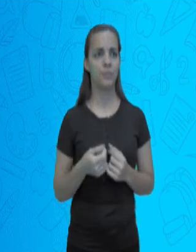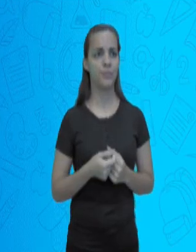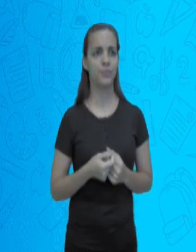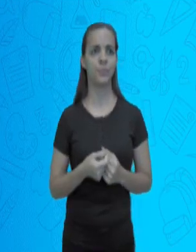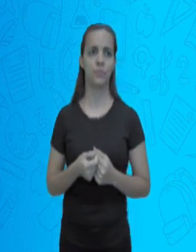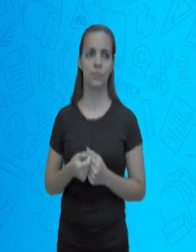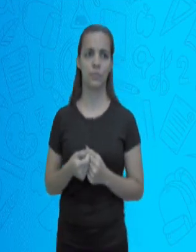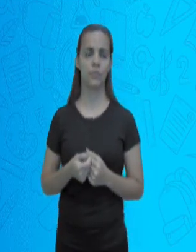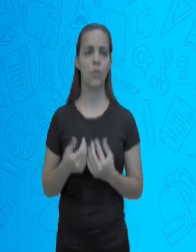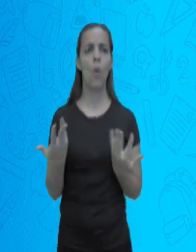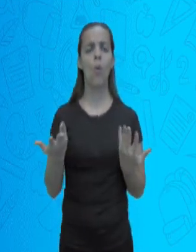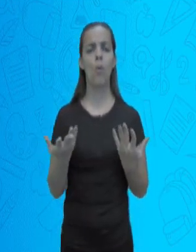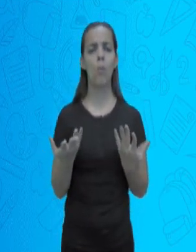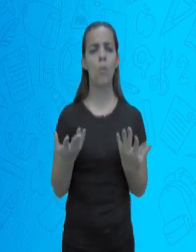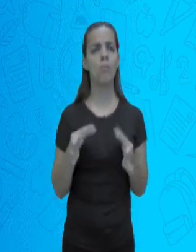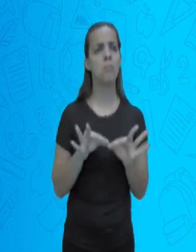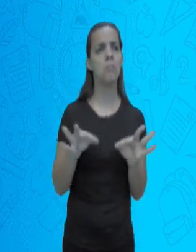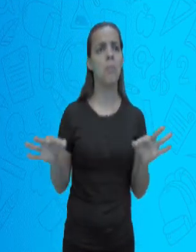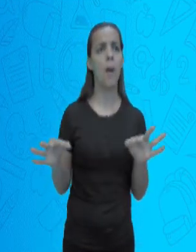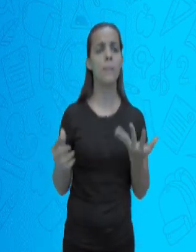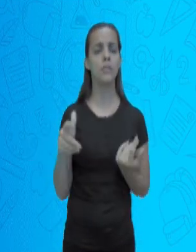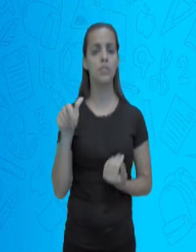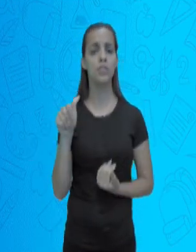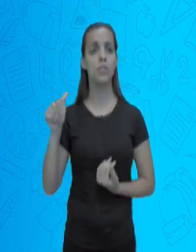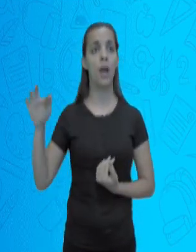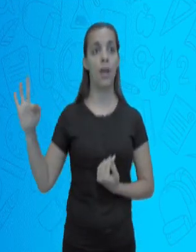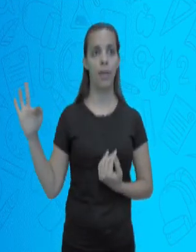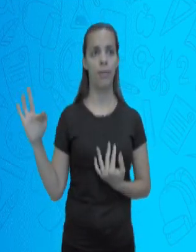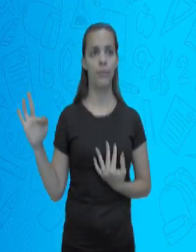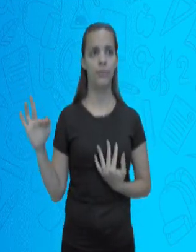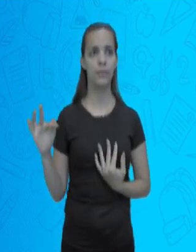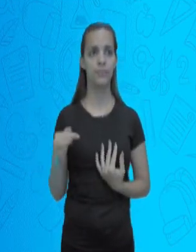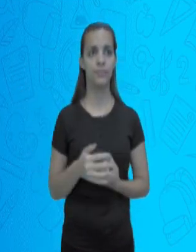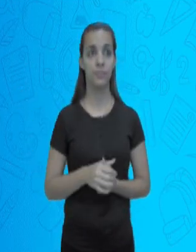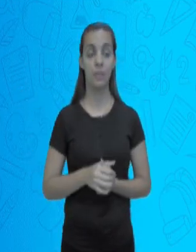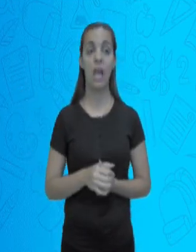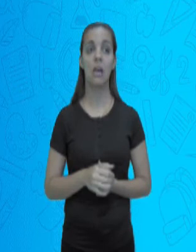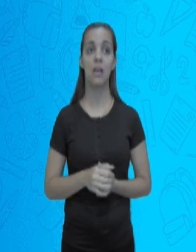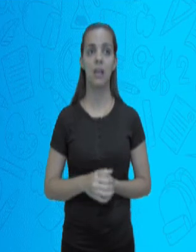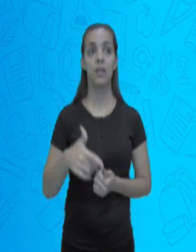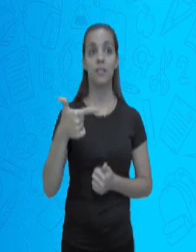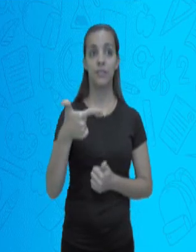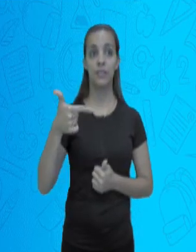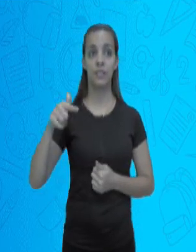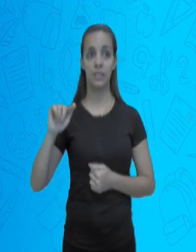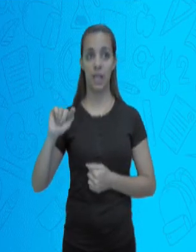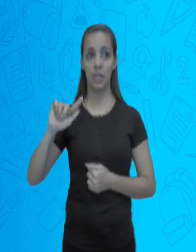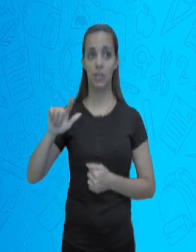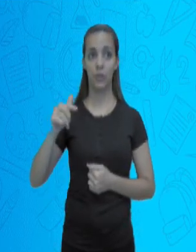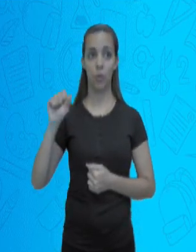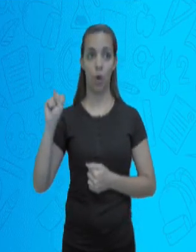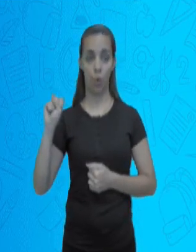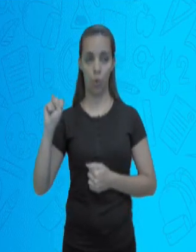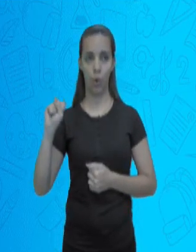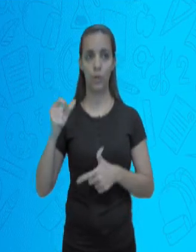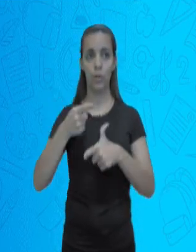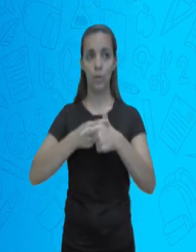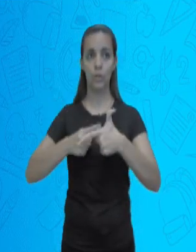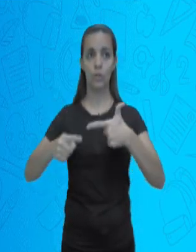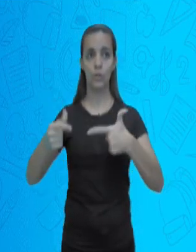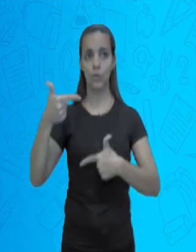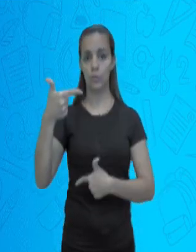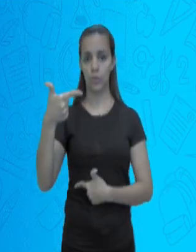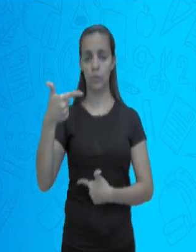medida de AF? Vai ser 27,8 dividido por 2, que deu